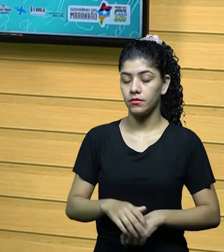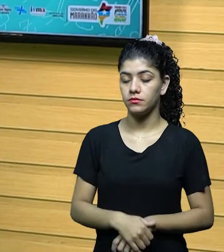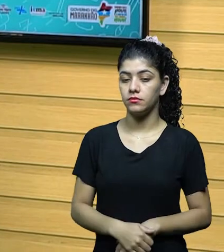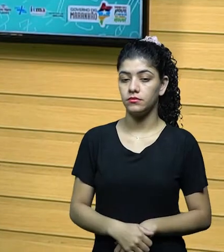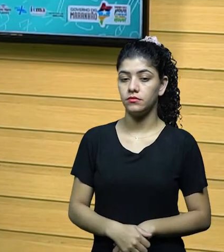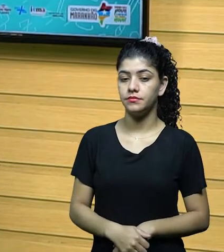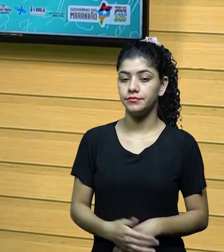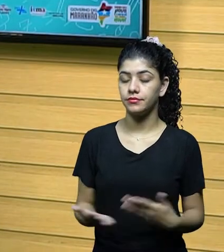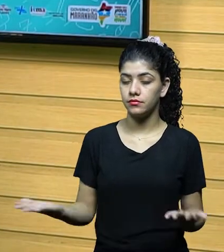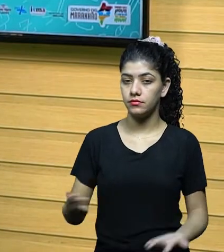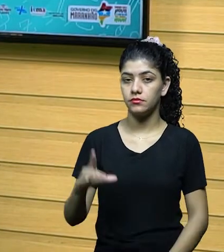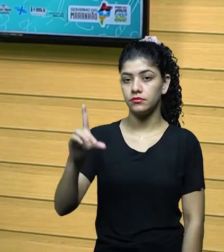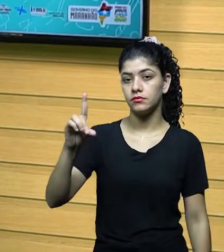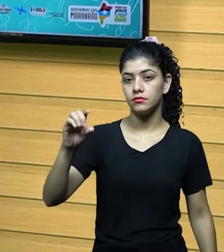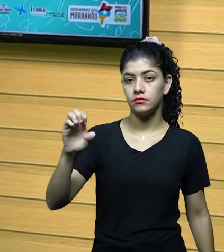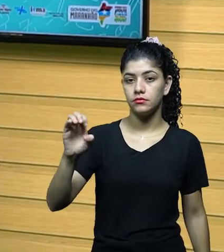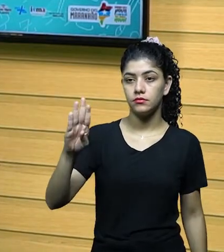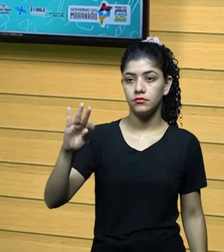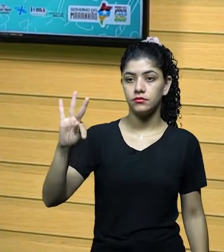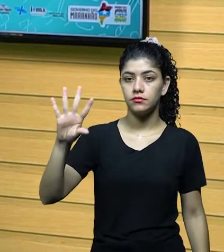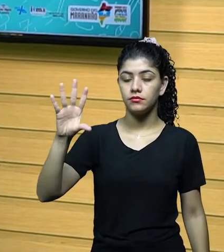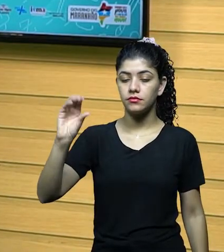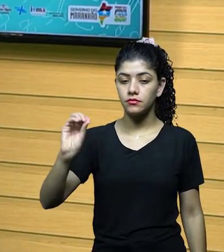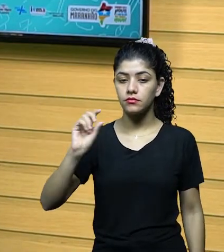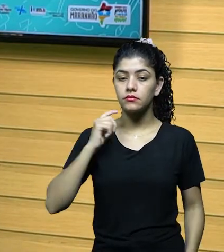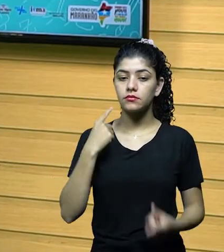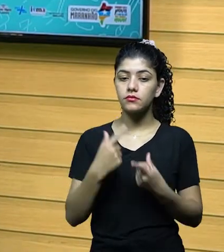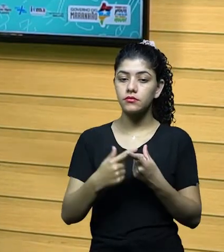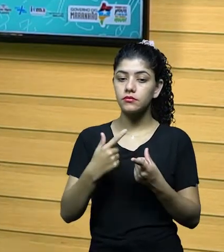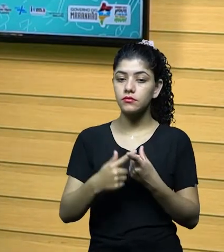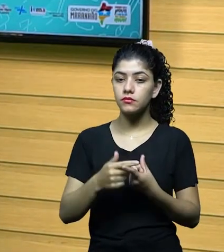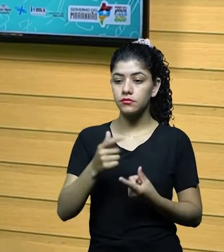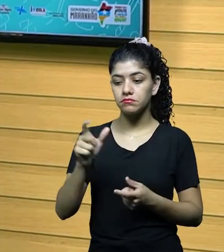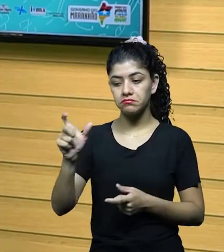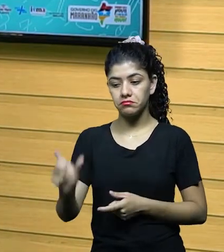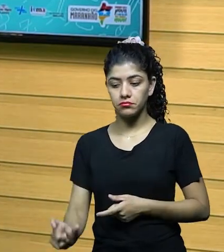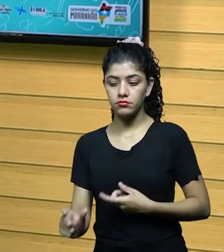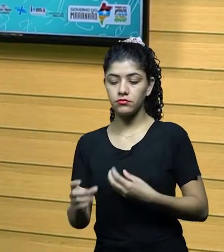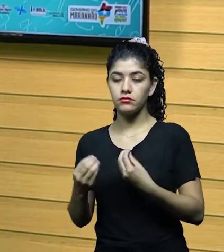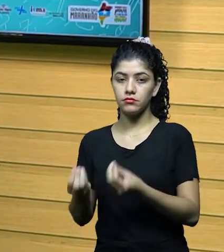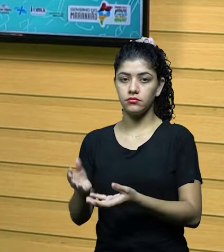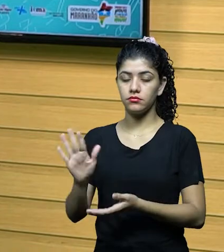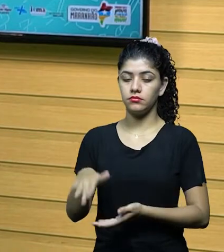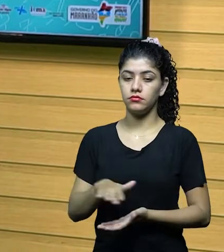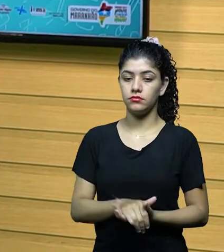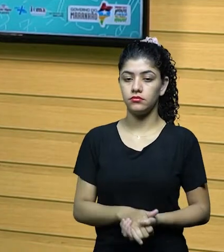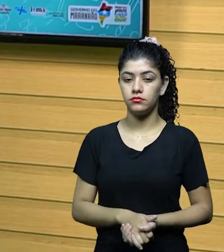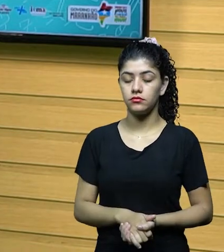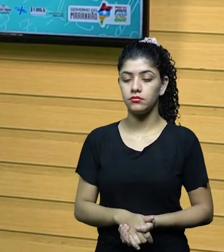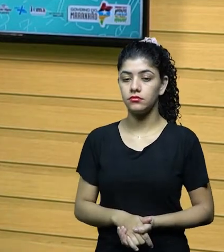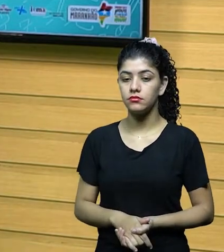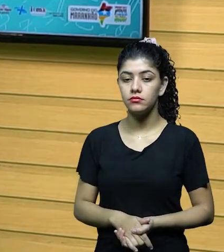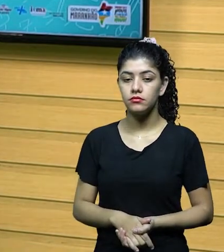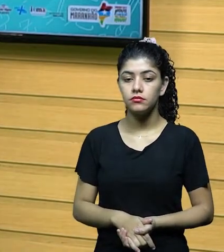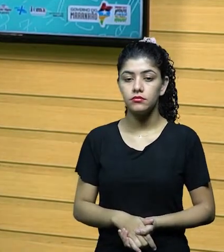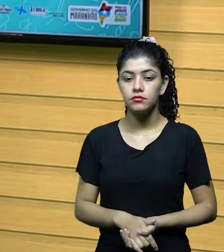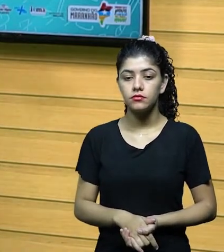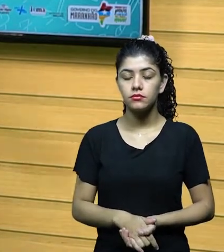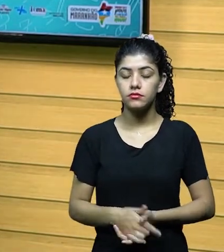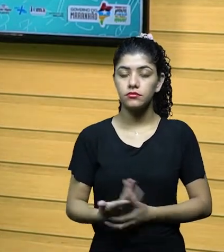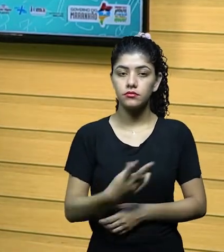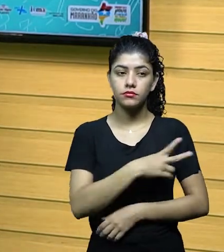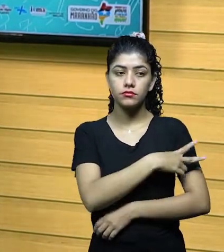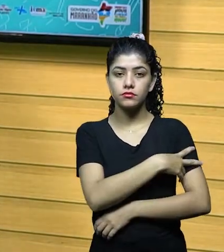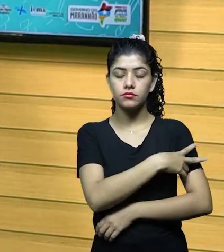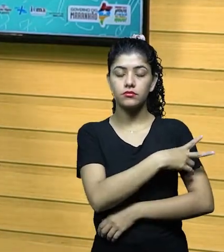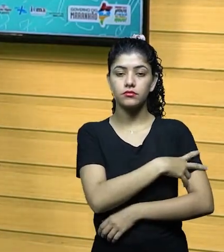ele pagar, ele vai ser o quê? Um débito. Certo? Por quê? Porque é devido a alguém. Então, é devido a quem?